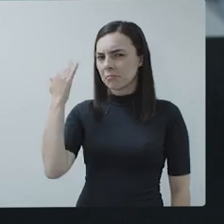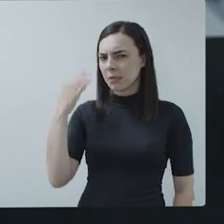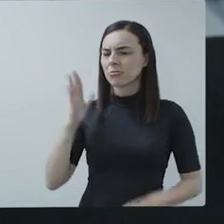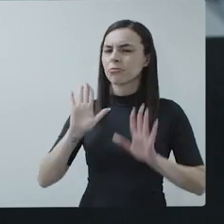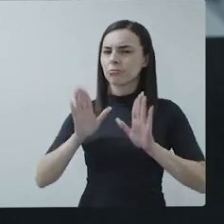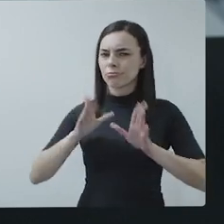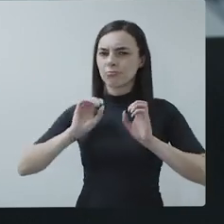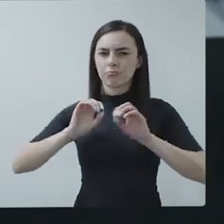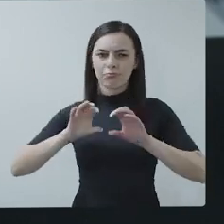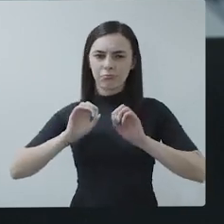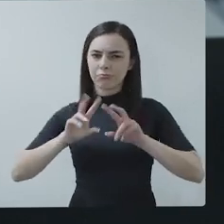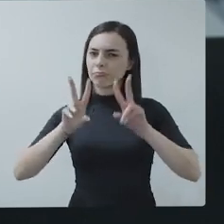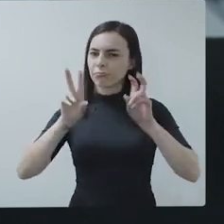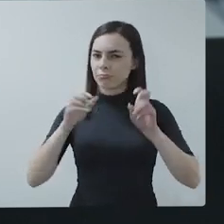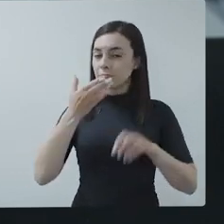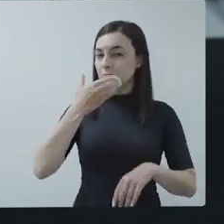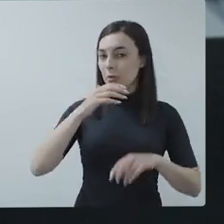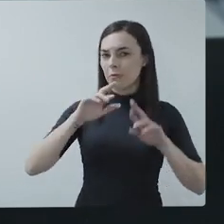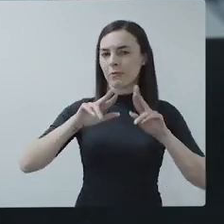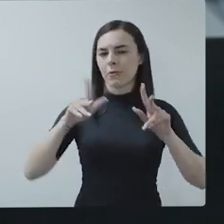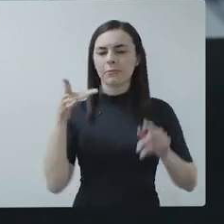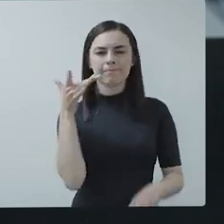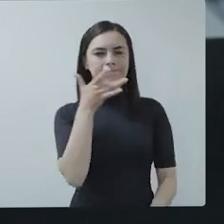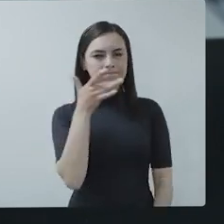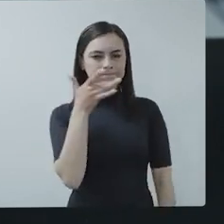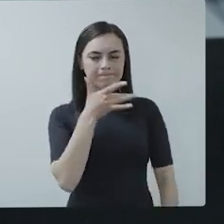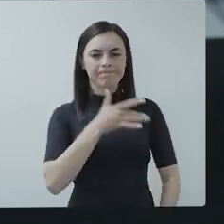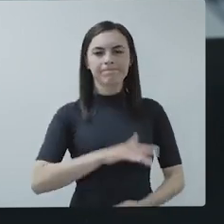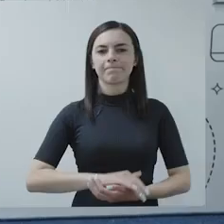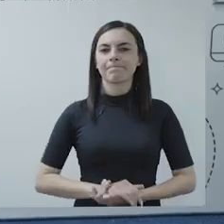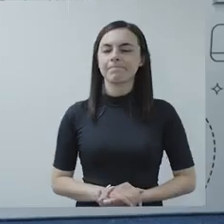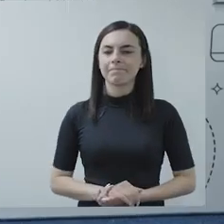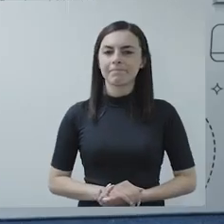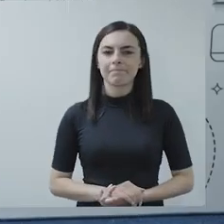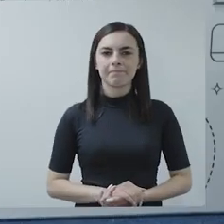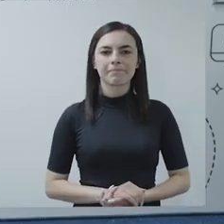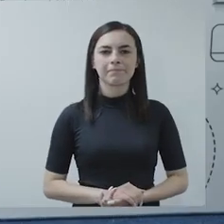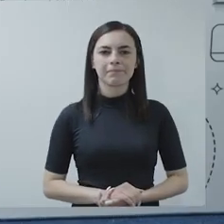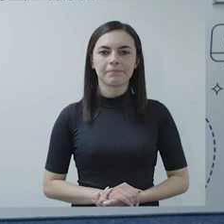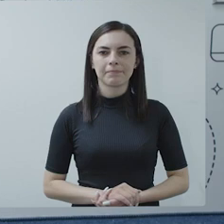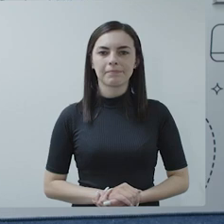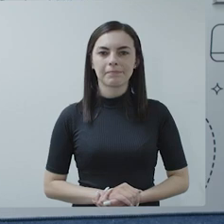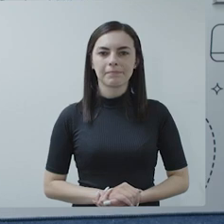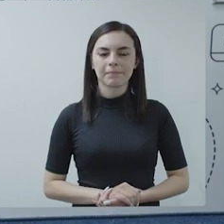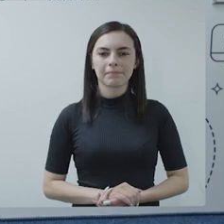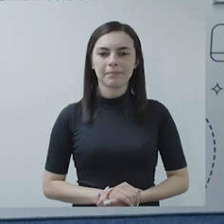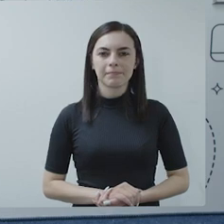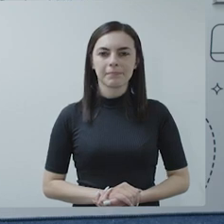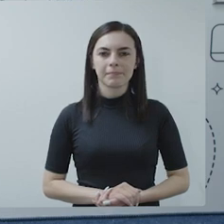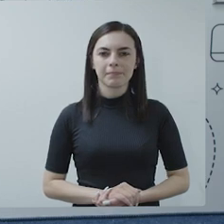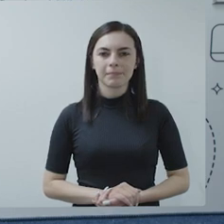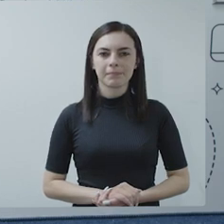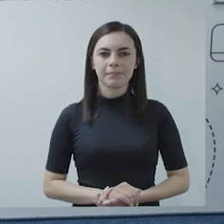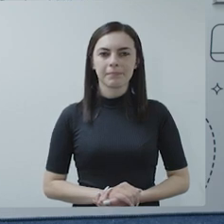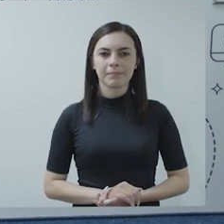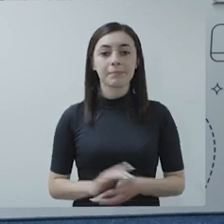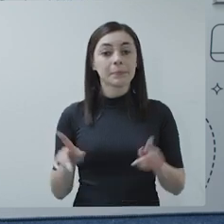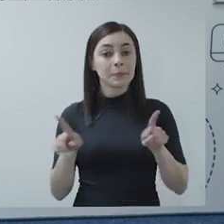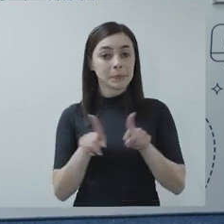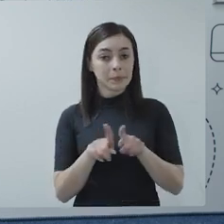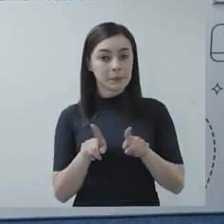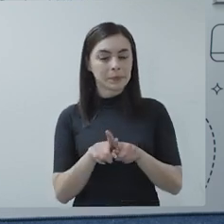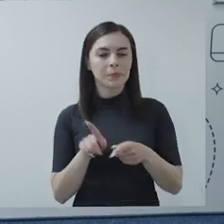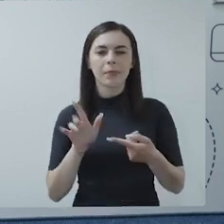sobre a carambola. Ela é uma fruta bem gostosa também, certo? Então, eu trouxe aqui para vocês